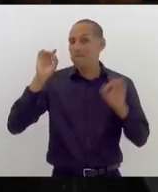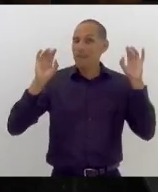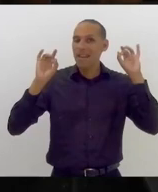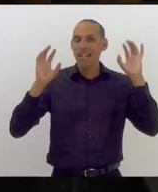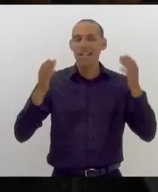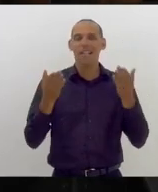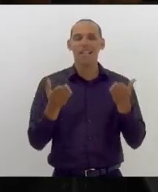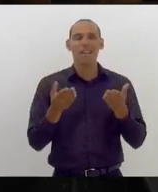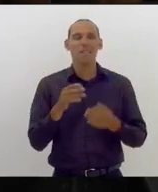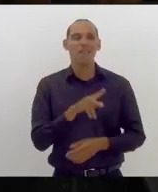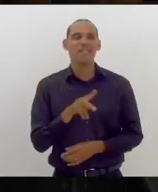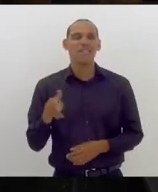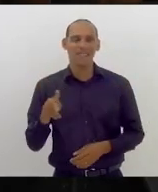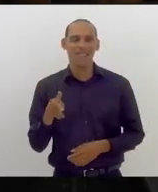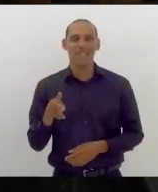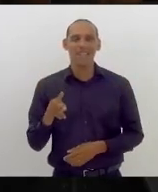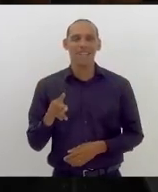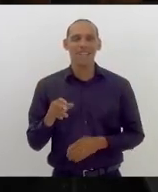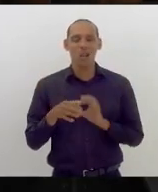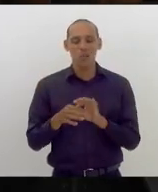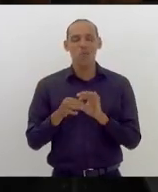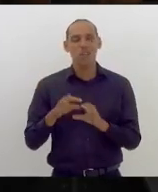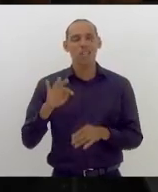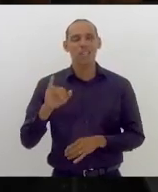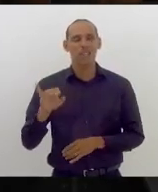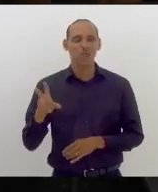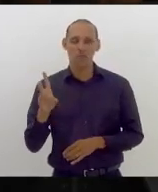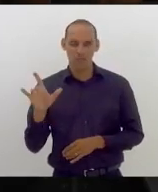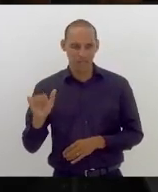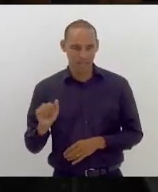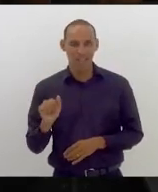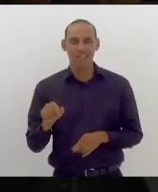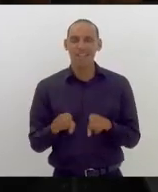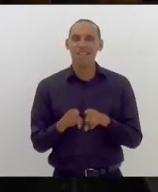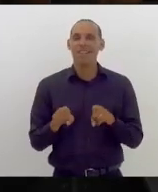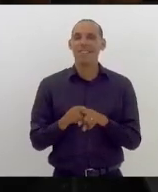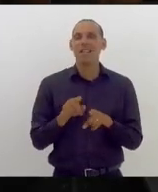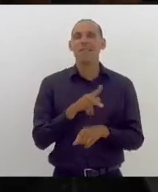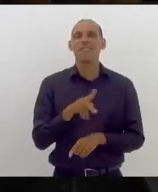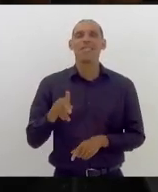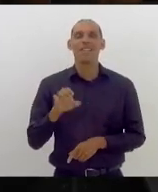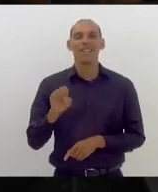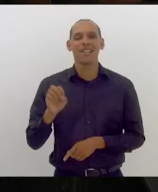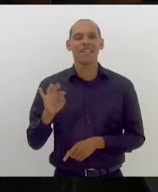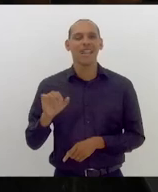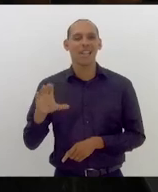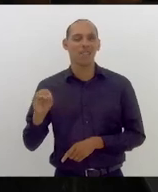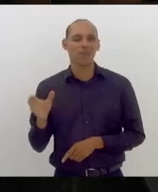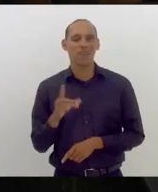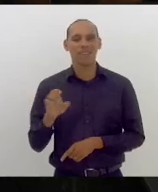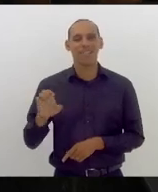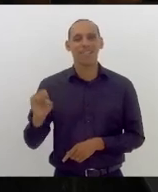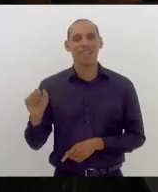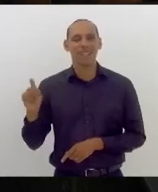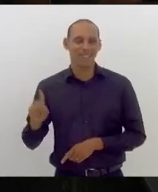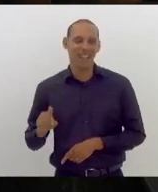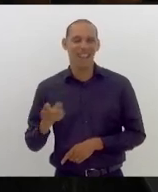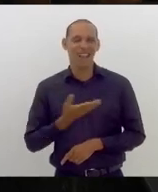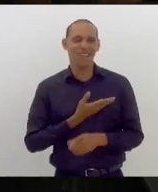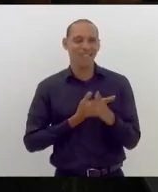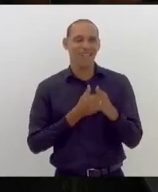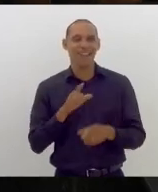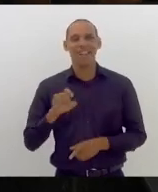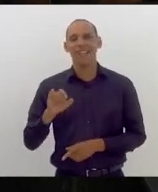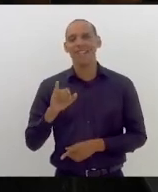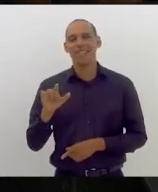nosso querido presidente da Unidos da Tijuca, e é o presidente da Estácio de Sá, que está aqui também, meu amigo Lesiário. Então,